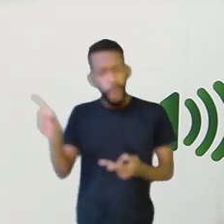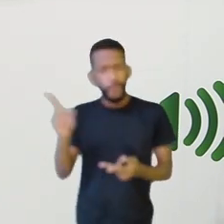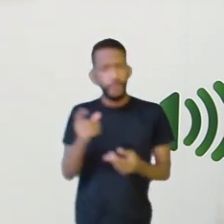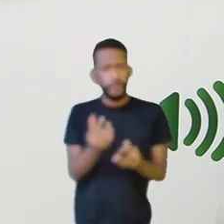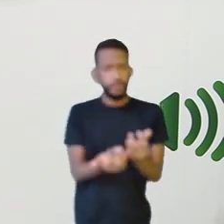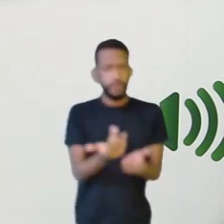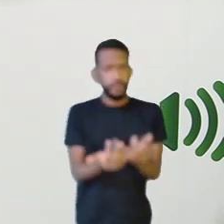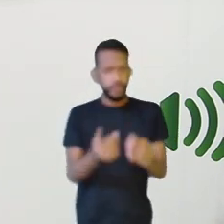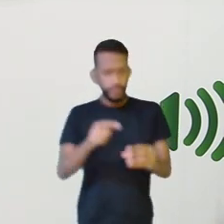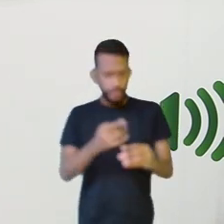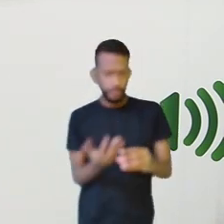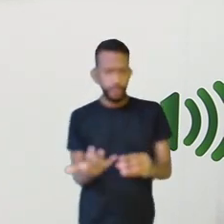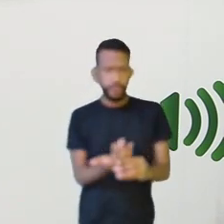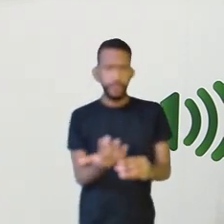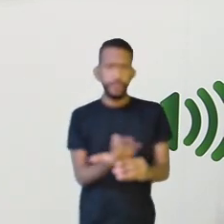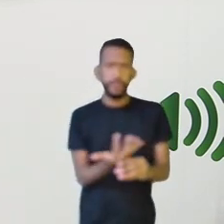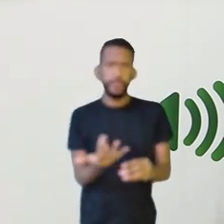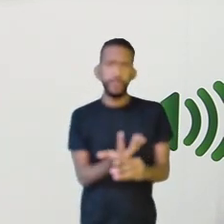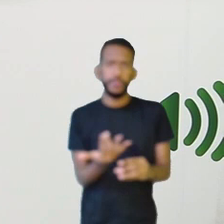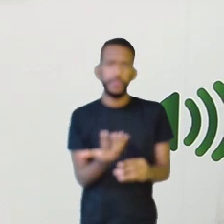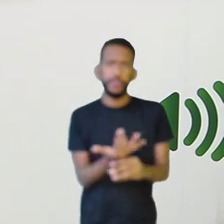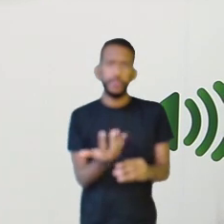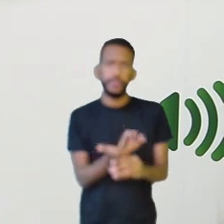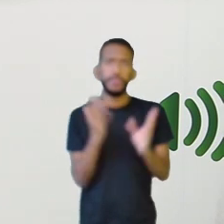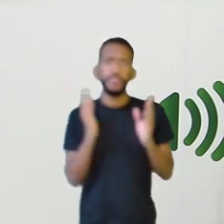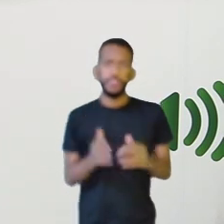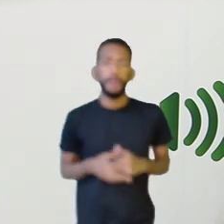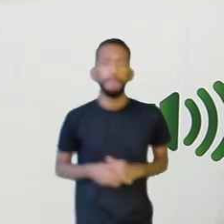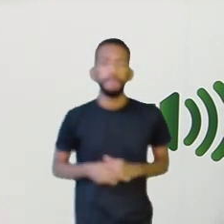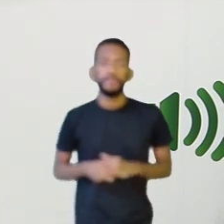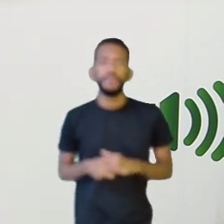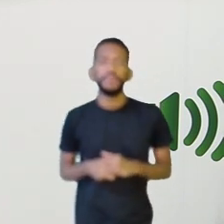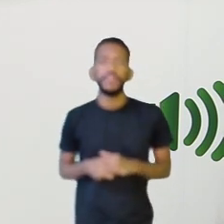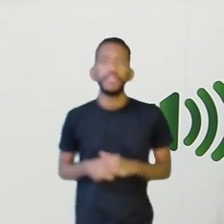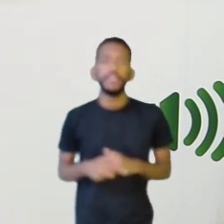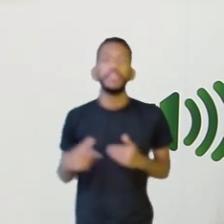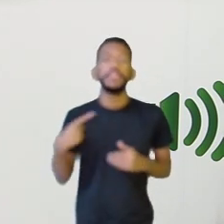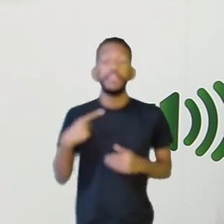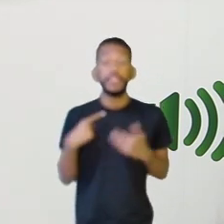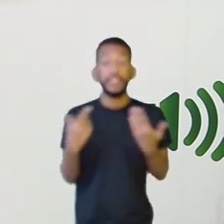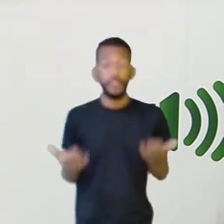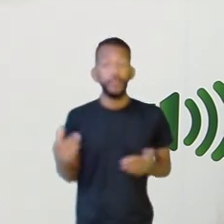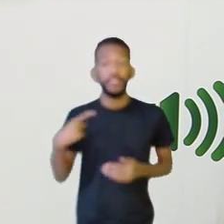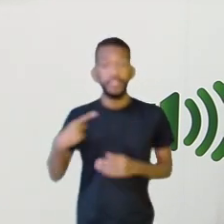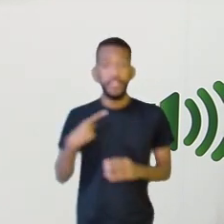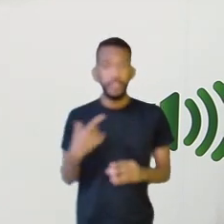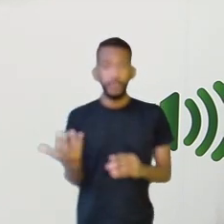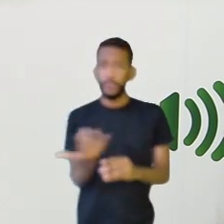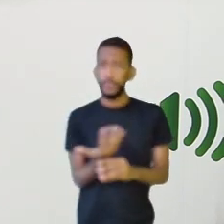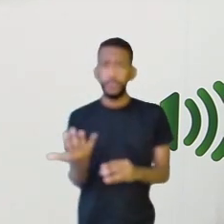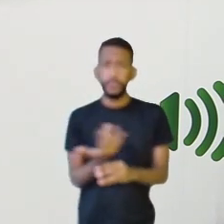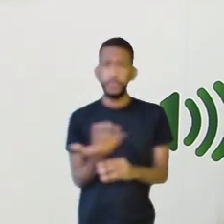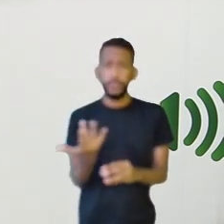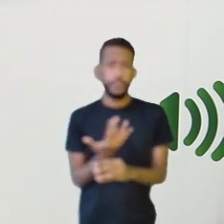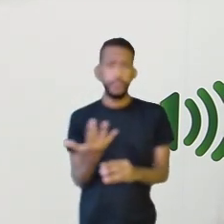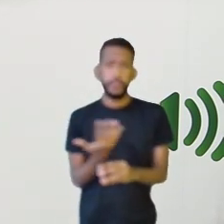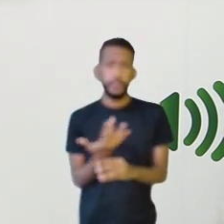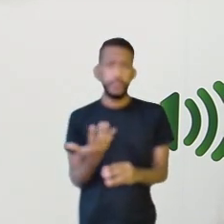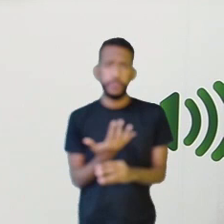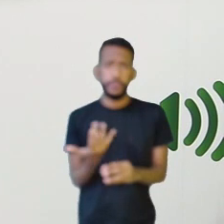fazer com que o carvão ele entre em combustão. E para esse carvão se manter em combustão, para que a gente tenha uma